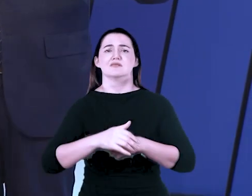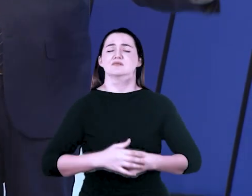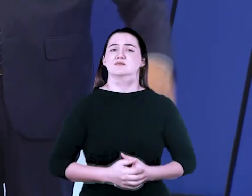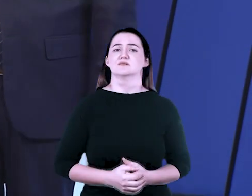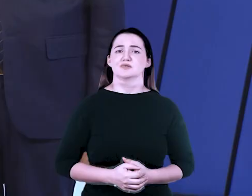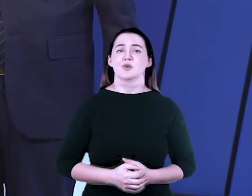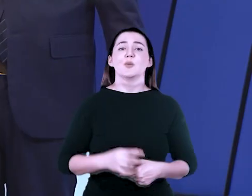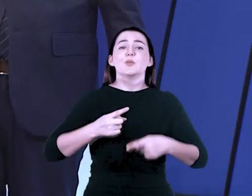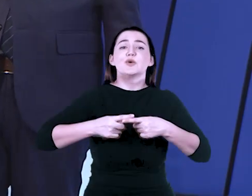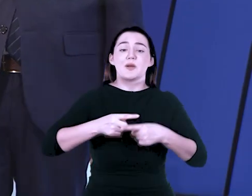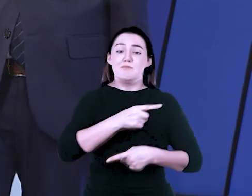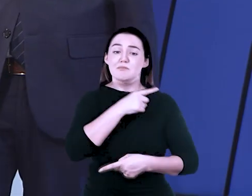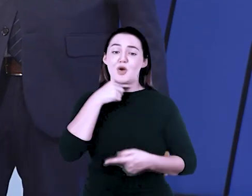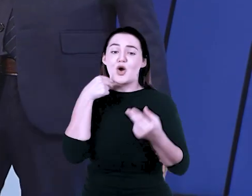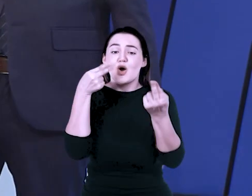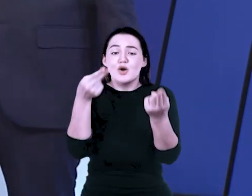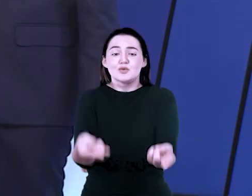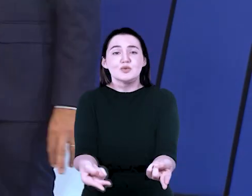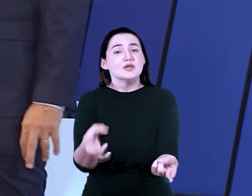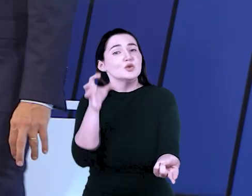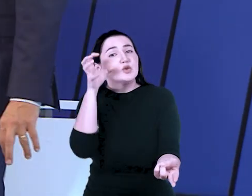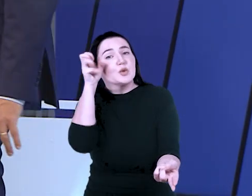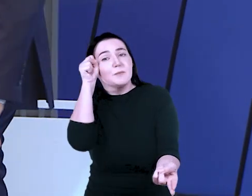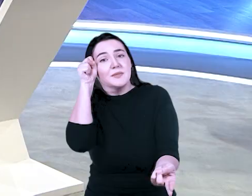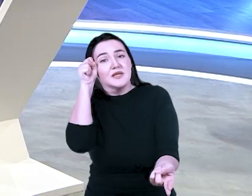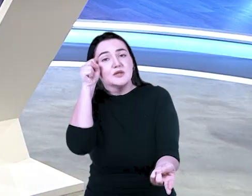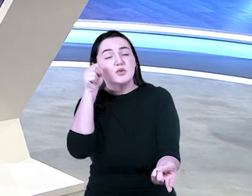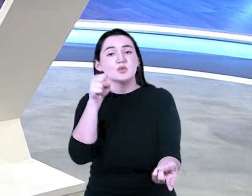sono inconsciente nas sepulturas.